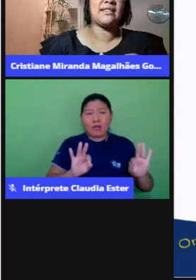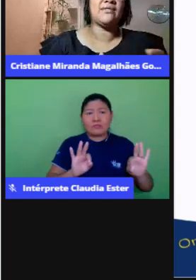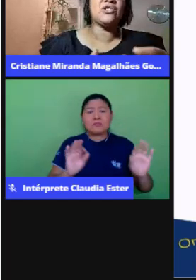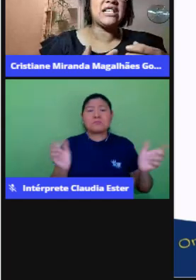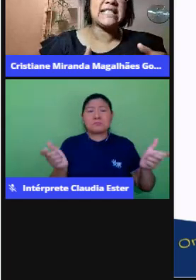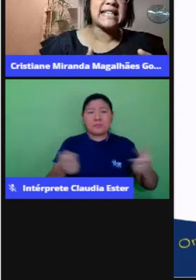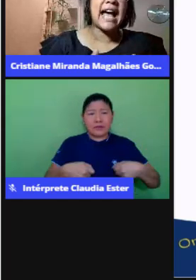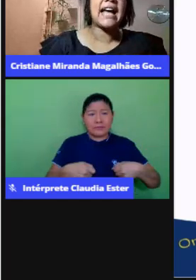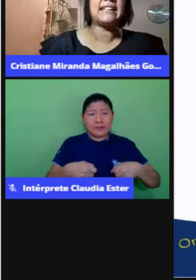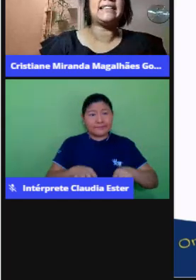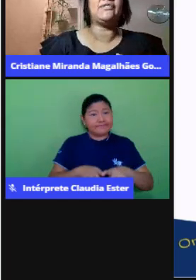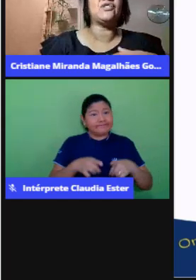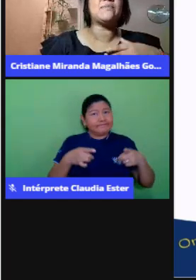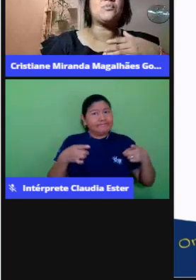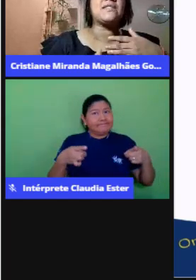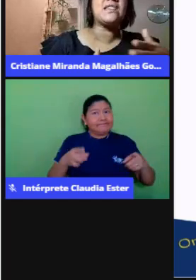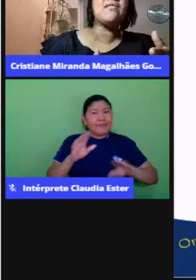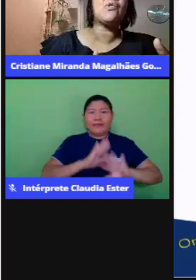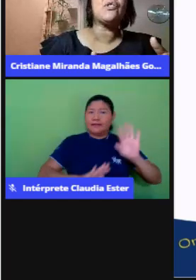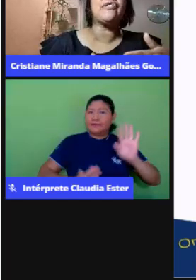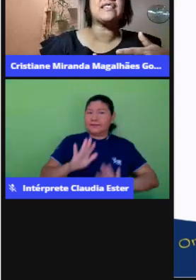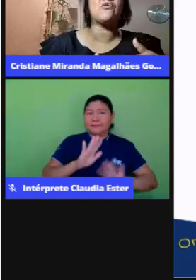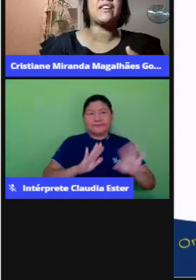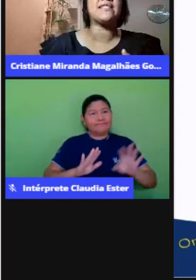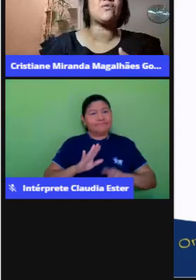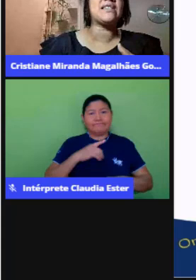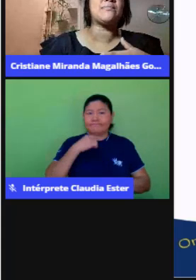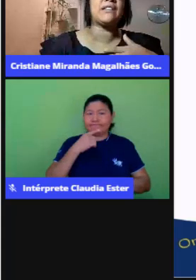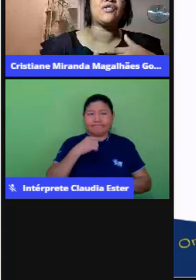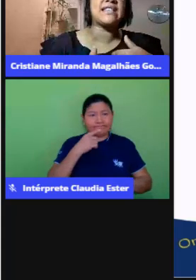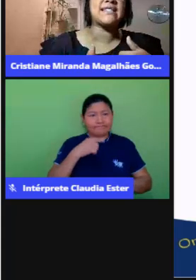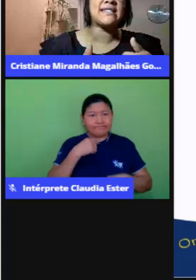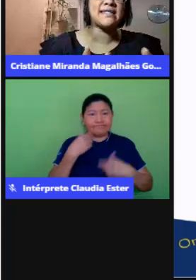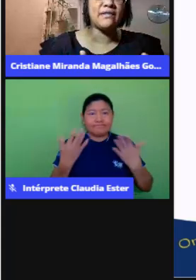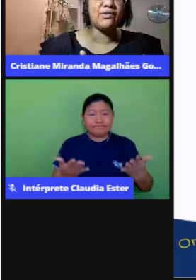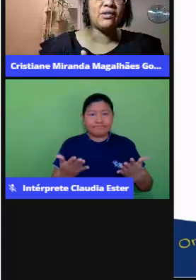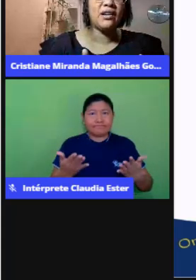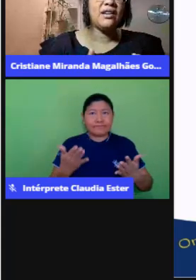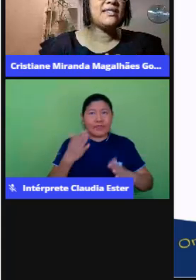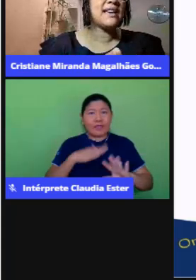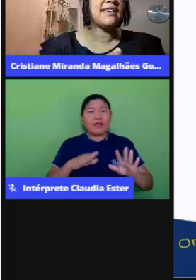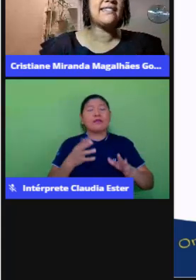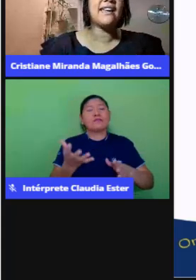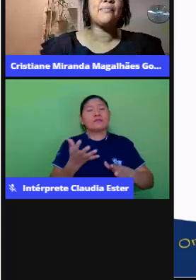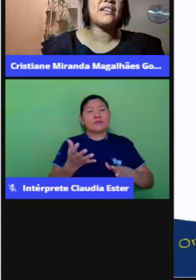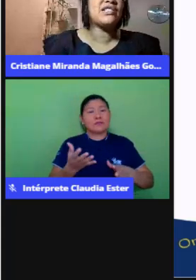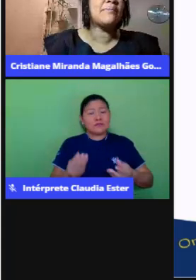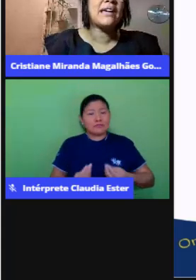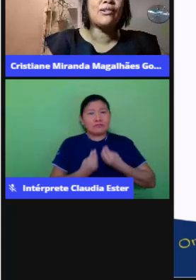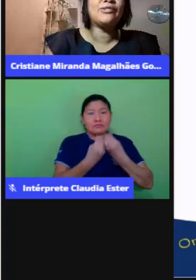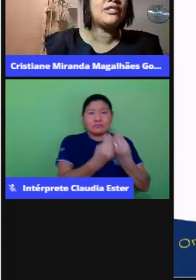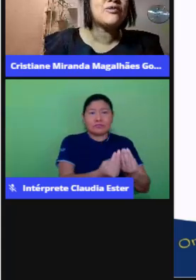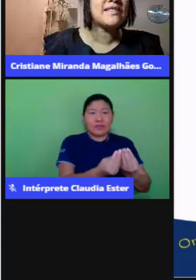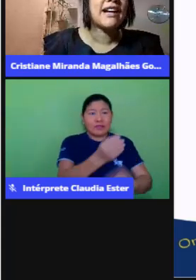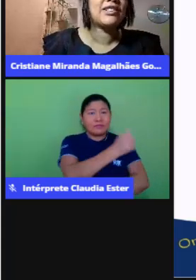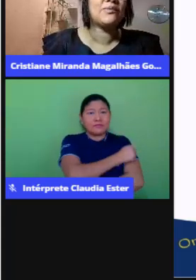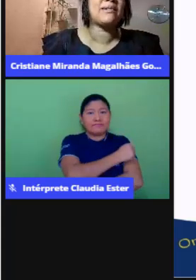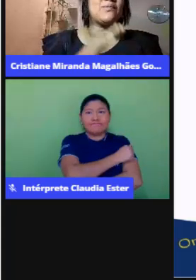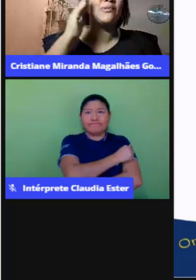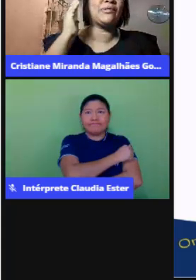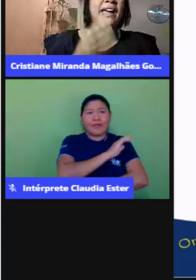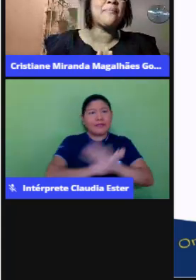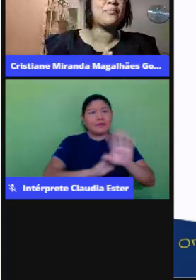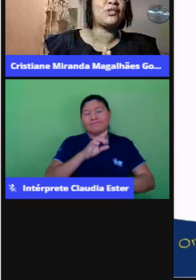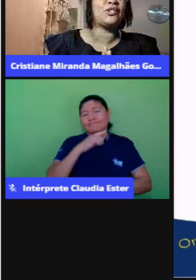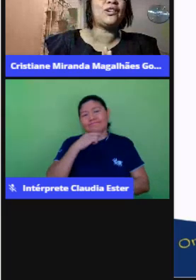possível ser utilizada, fosse possível eu fazer com que esse conhecimento fosse acessível. E aí, de repente, na minha aula não deu certo,